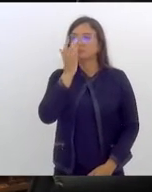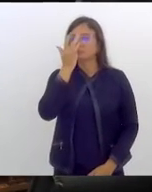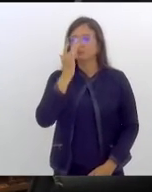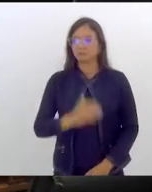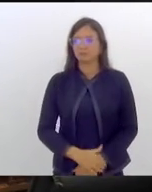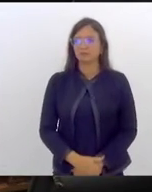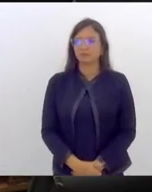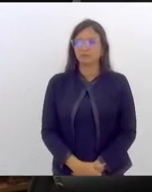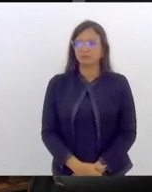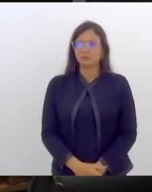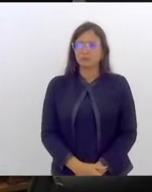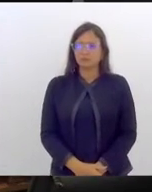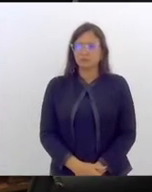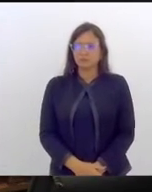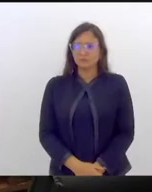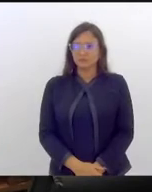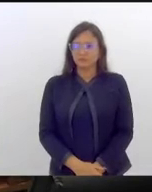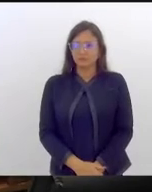eu tenho